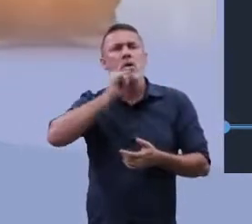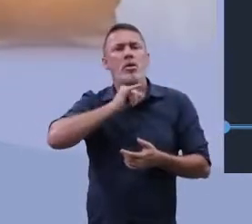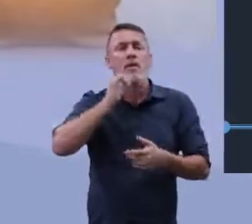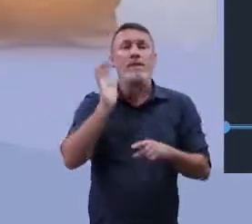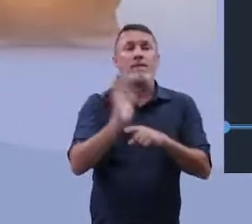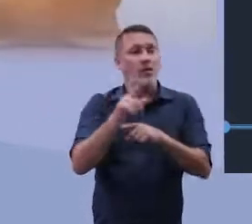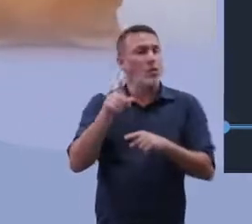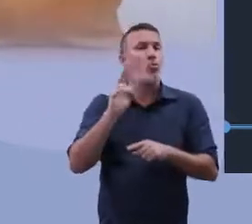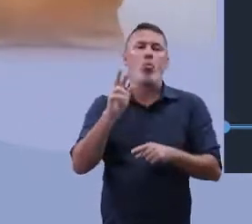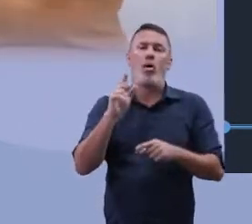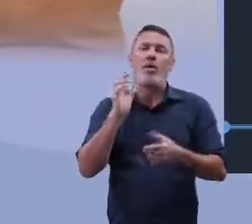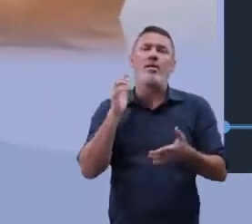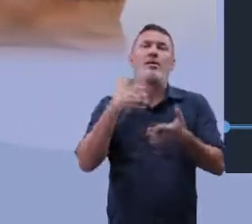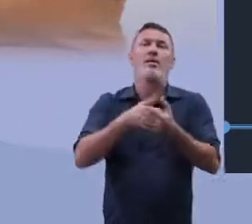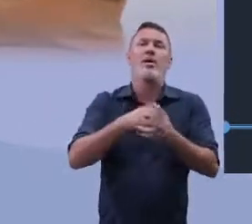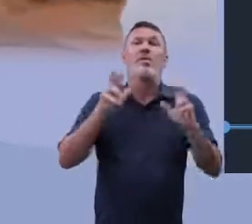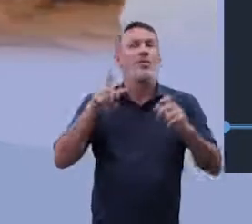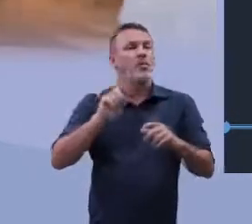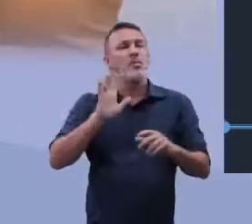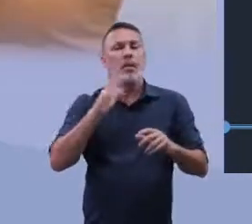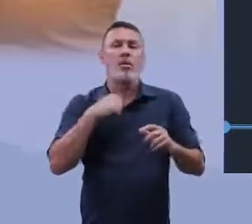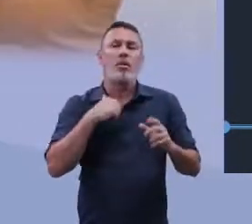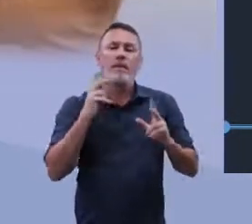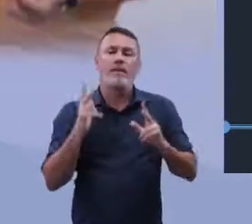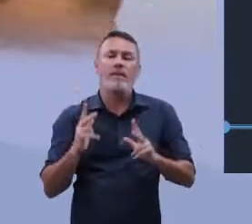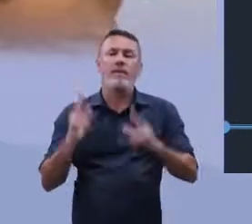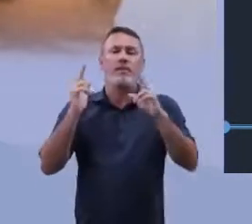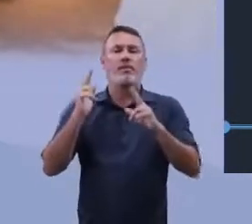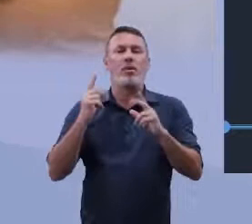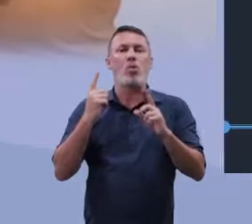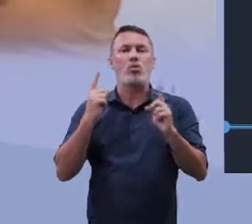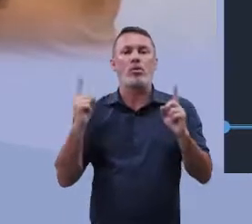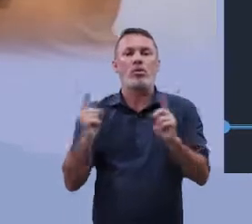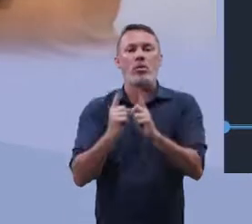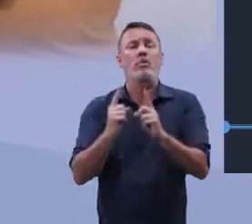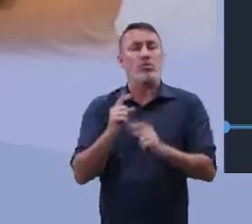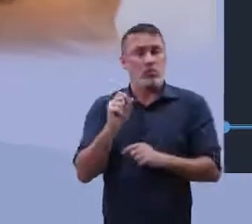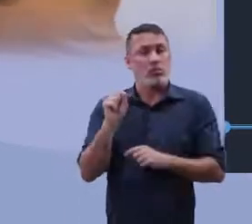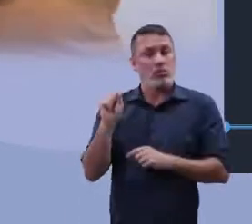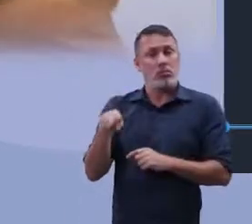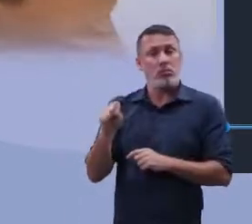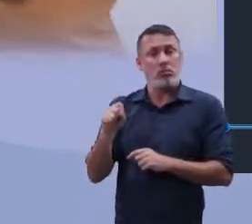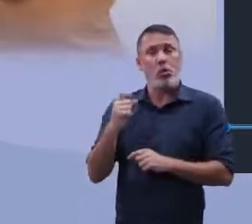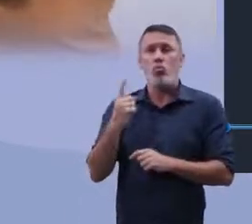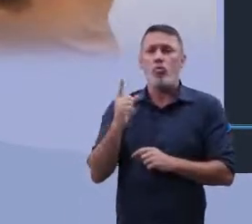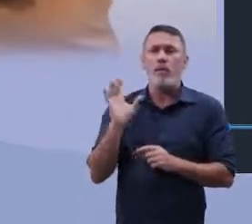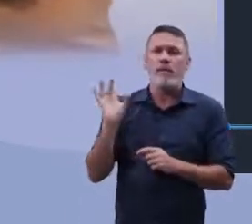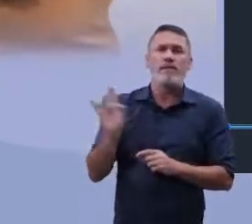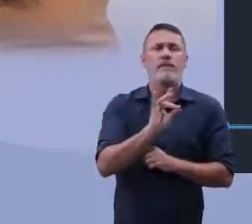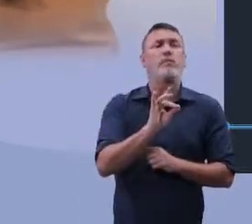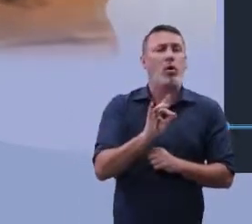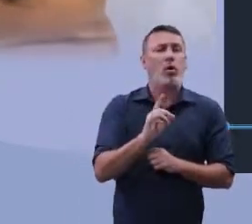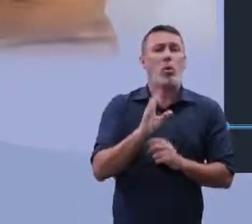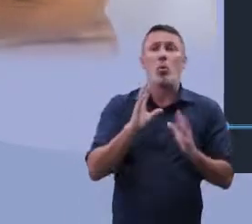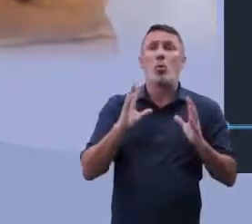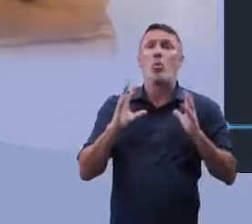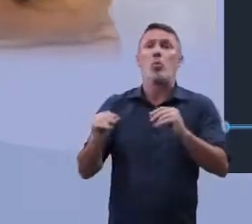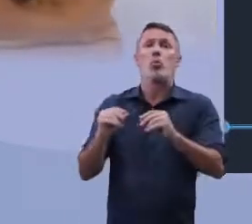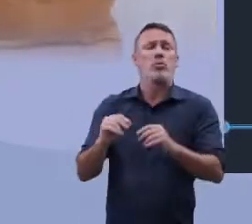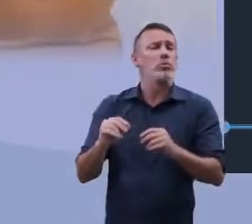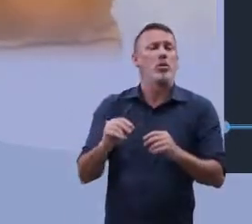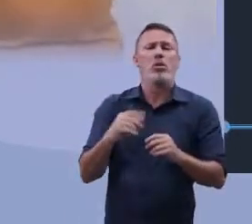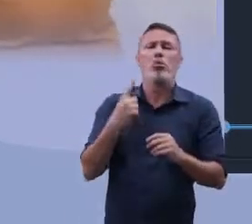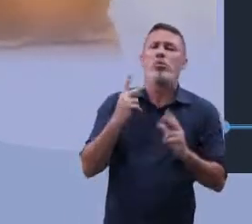pessoa muito consumista. O filme não trabalhava sobre isso aí. Eu posso tratar aquele trecho daquele filme? Sim, você pode pegar, né,